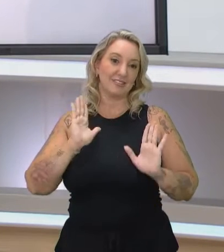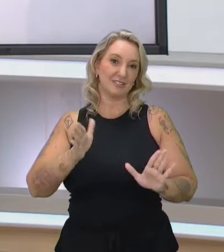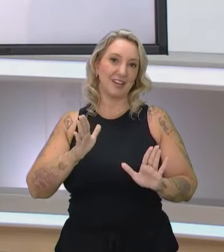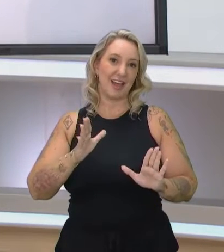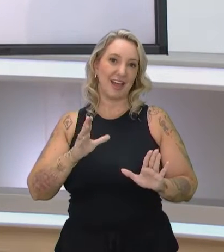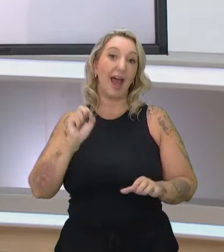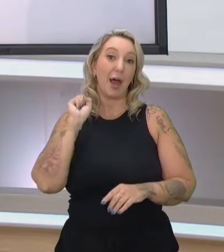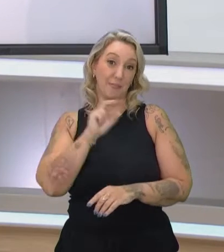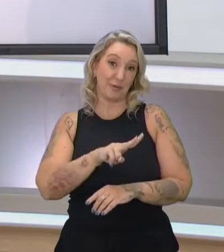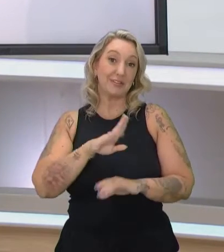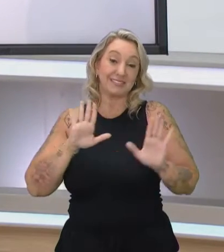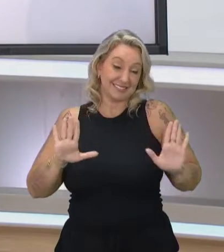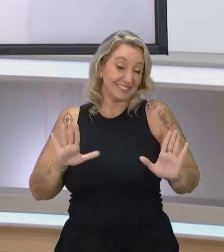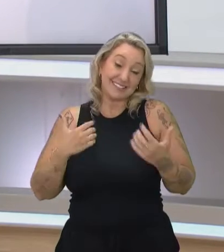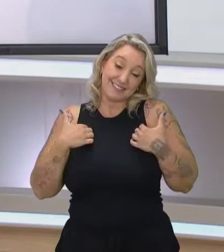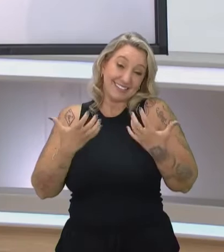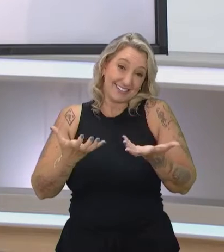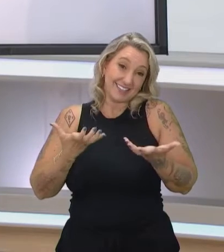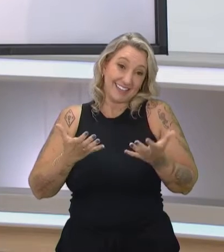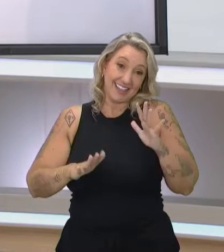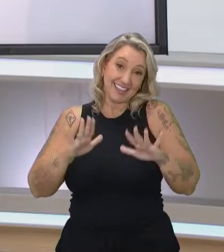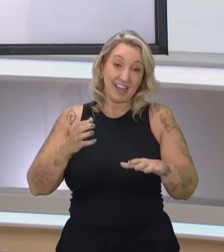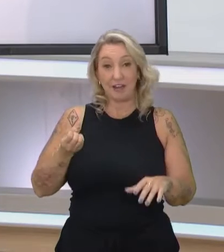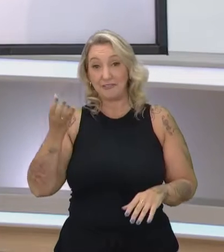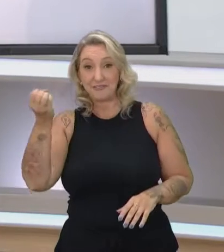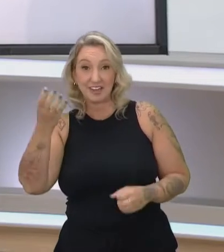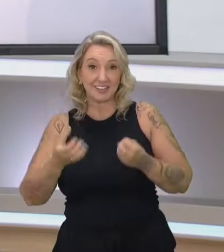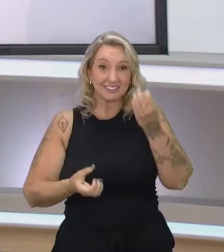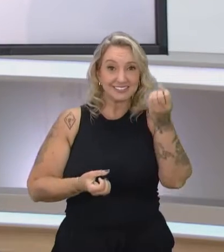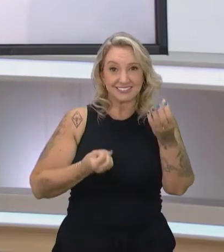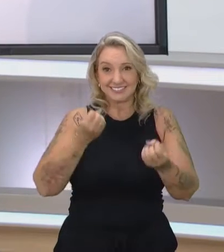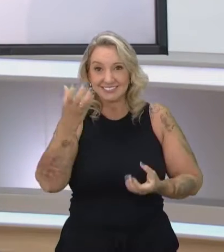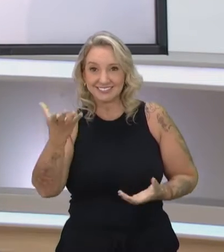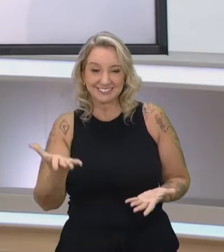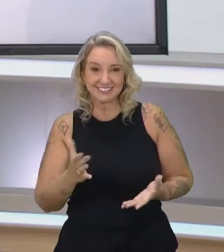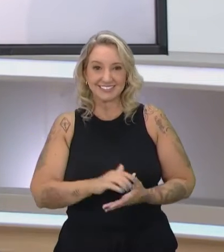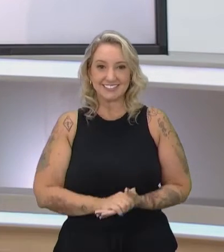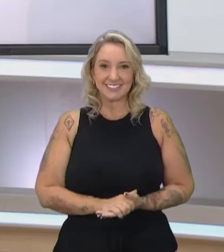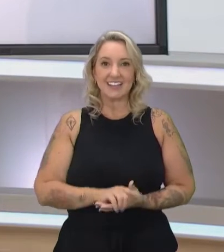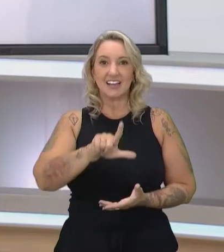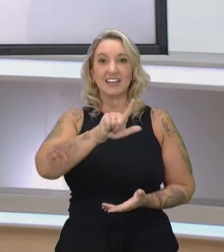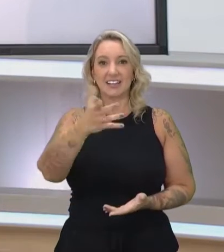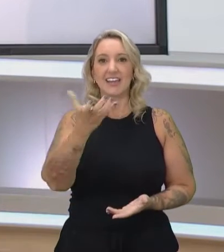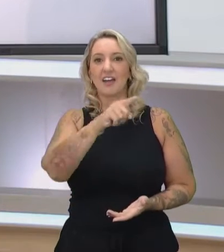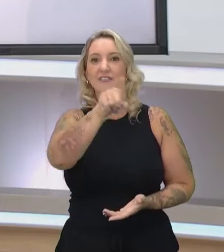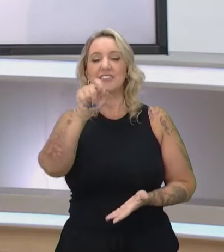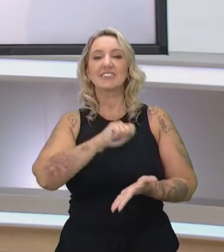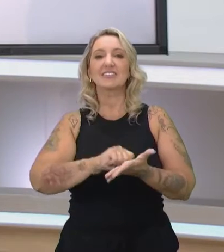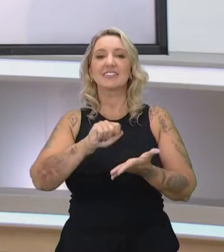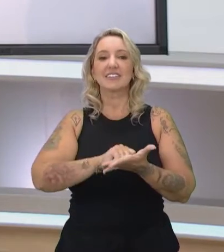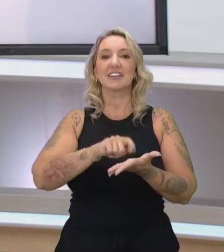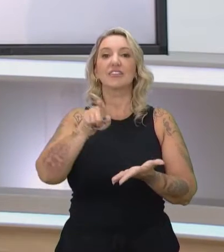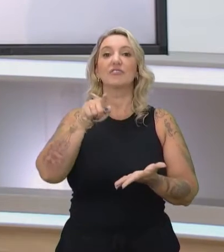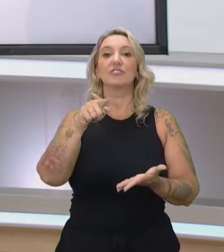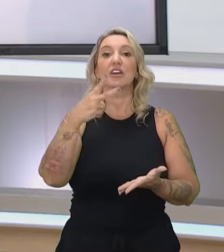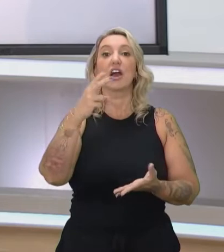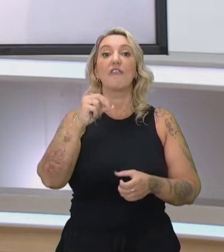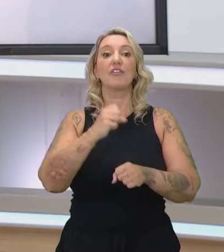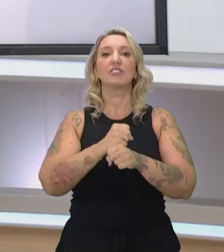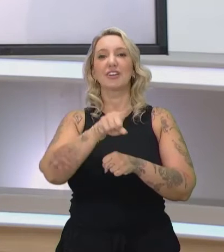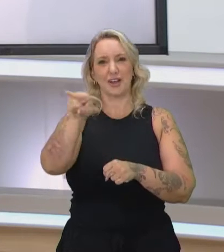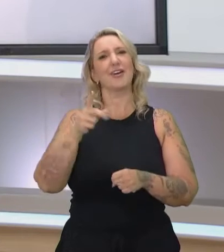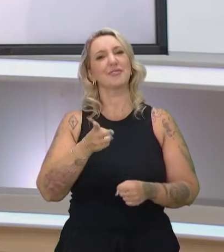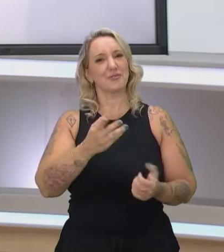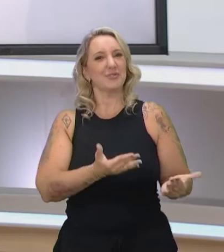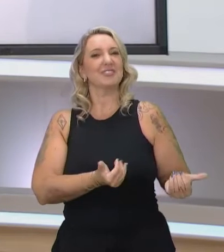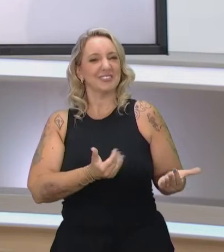estar aposentada, viajando talvez. E aí eu quero que vocês escrevam, né? Vocês daqui 20 anos vão estar super